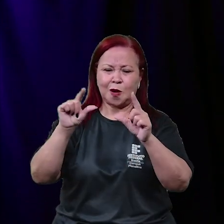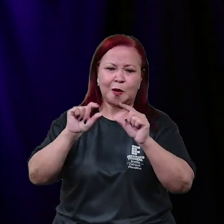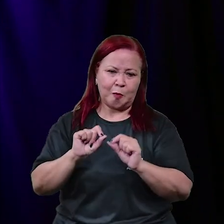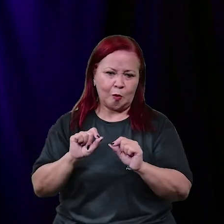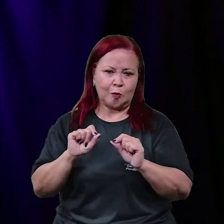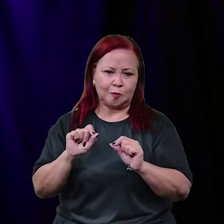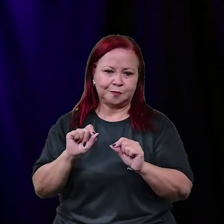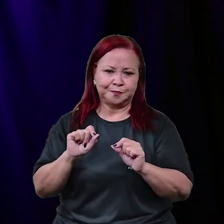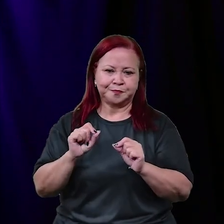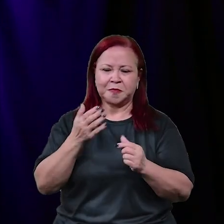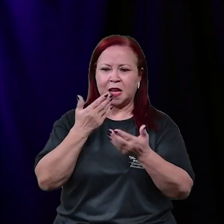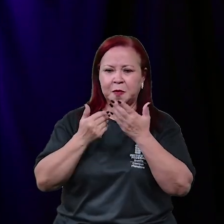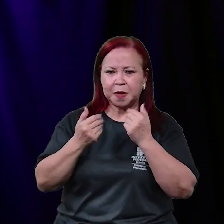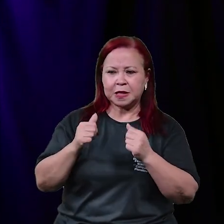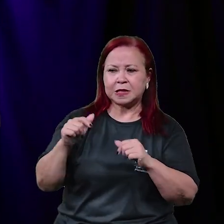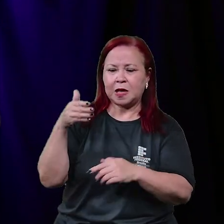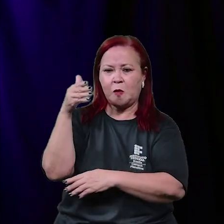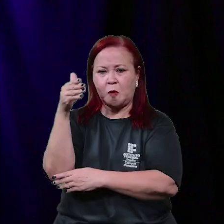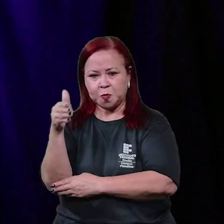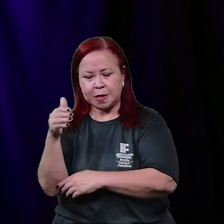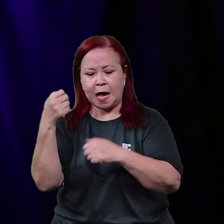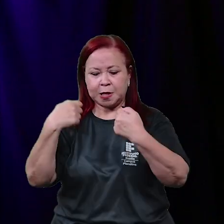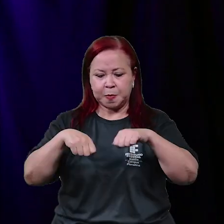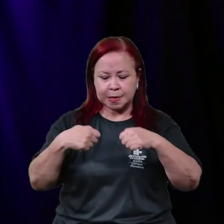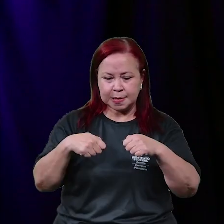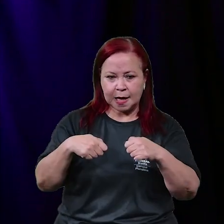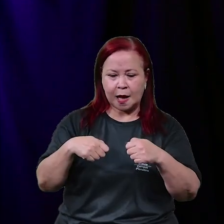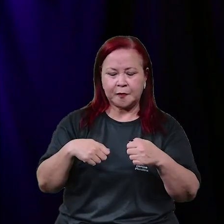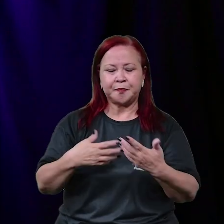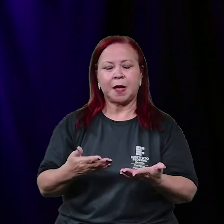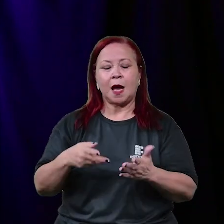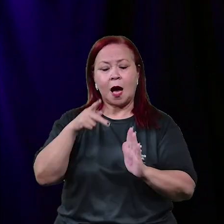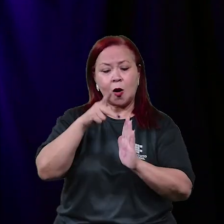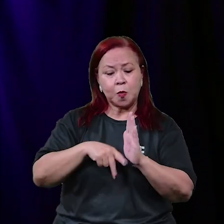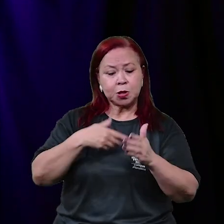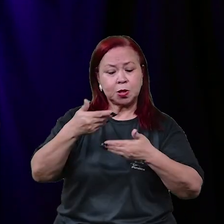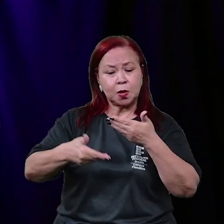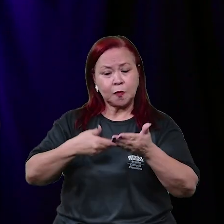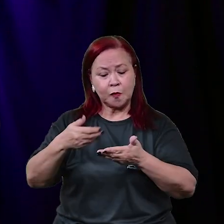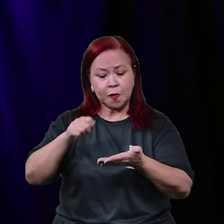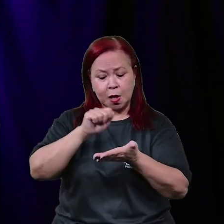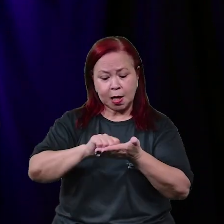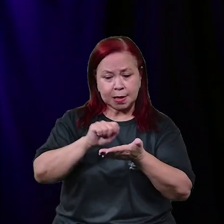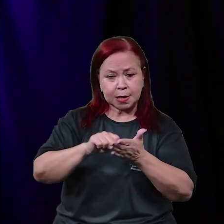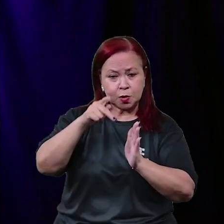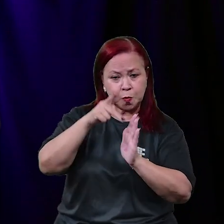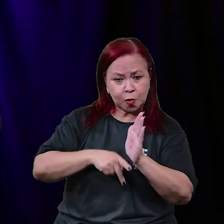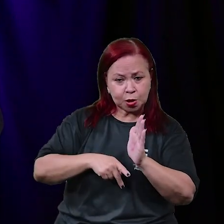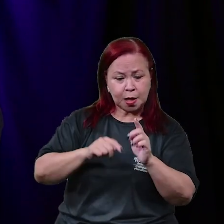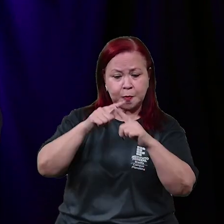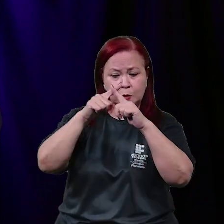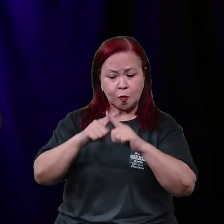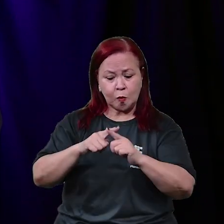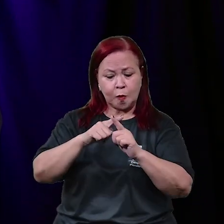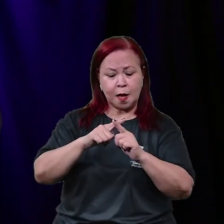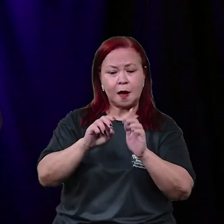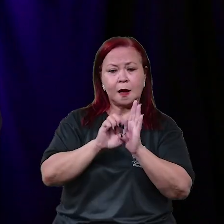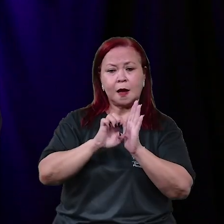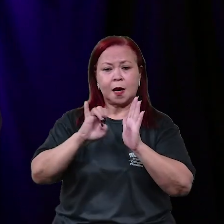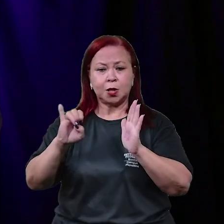alimentação e hospedagem. Então, o projeto sempre envolvia a escrita do projeto, né, para concorrer a editais,